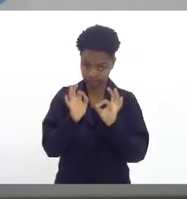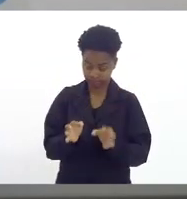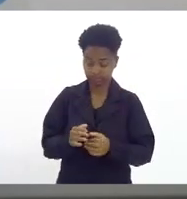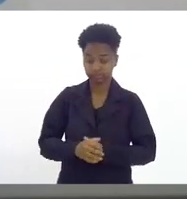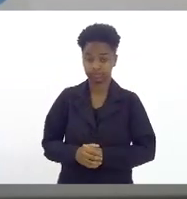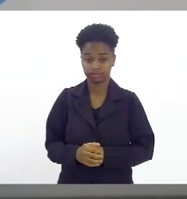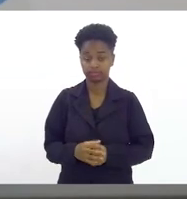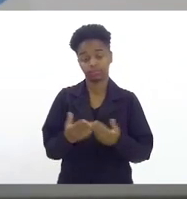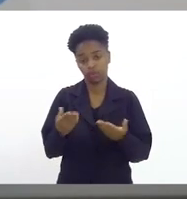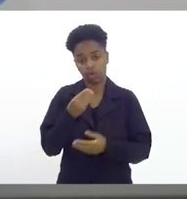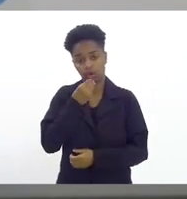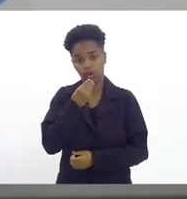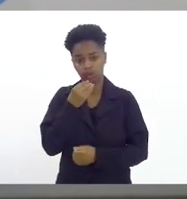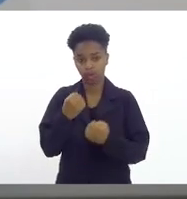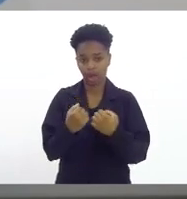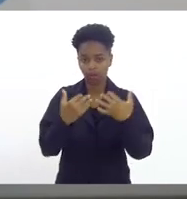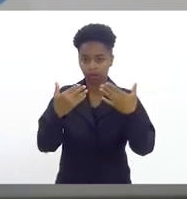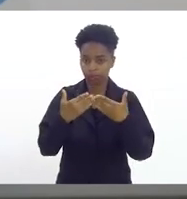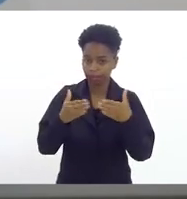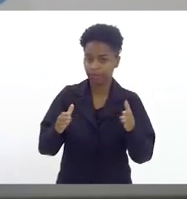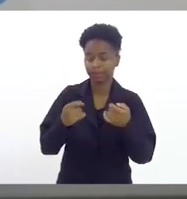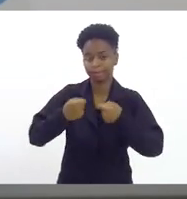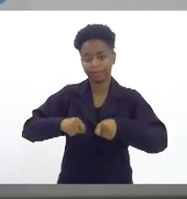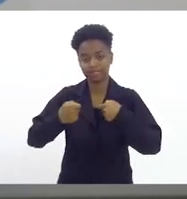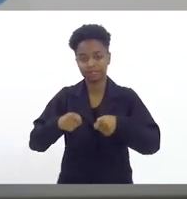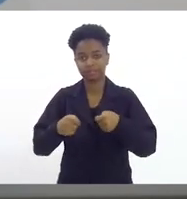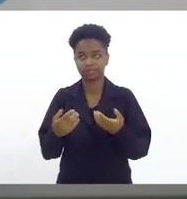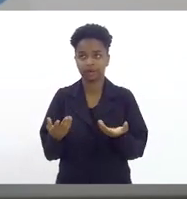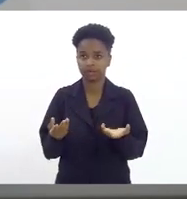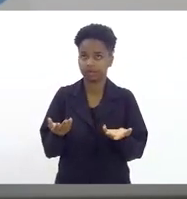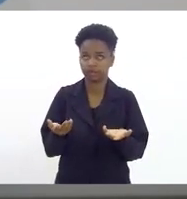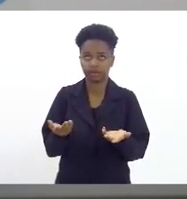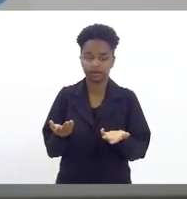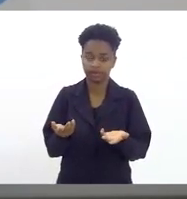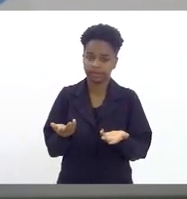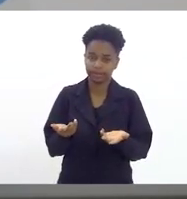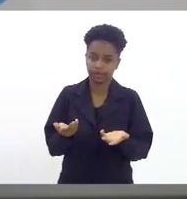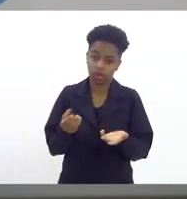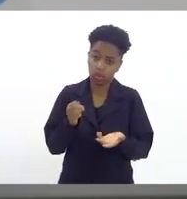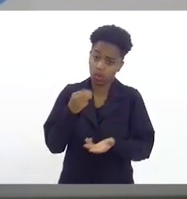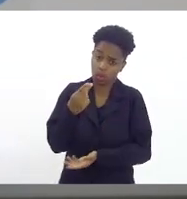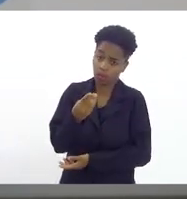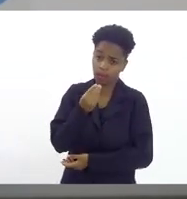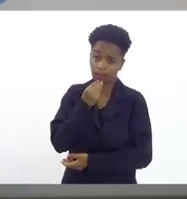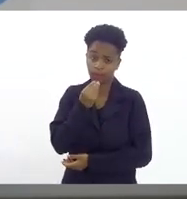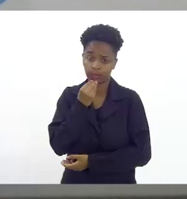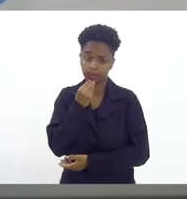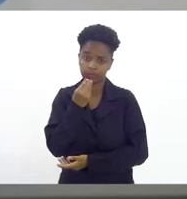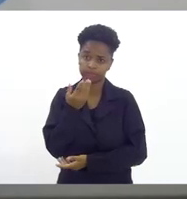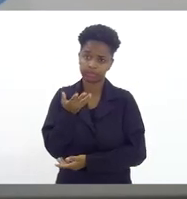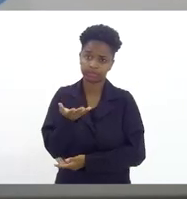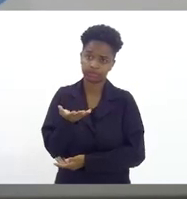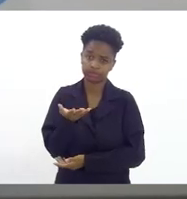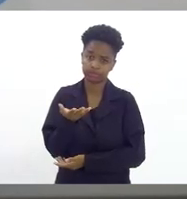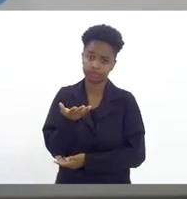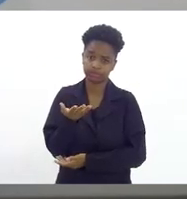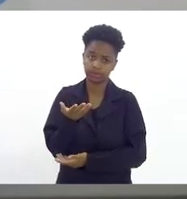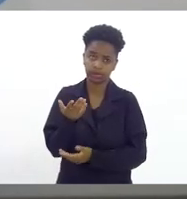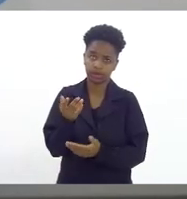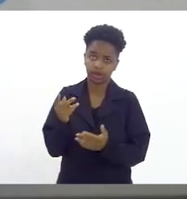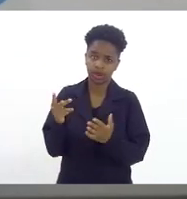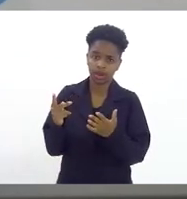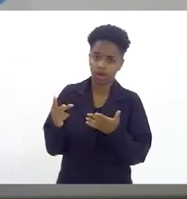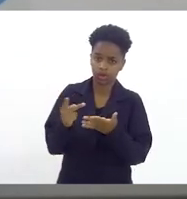a audiência pública precisaria ou poderia estar ser celebrada